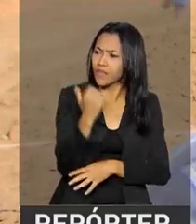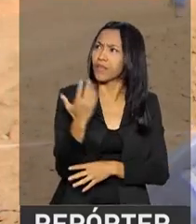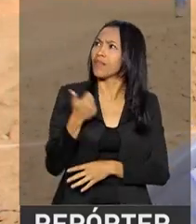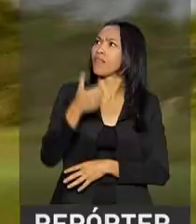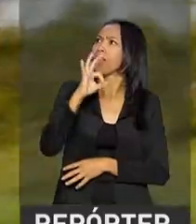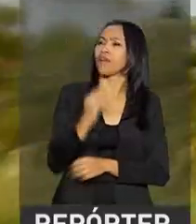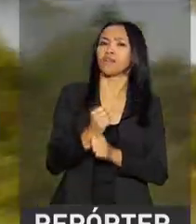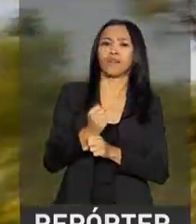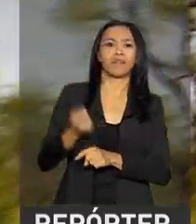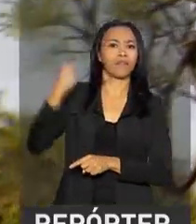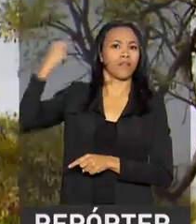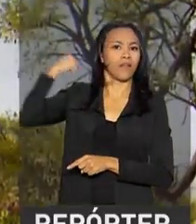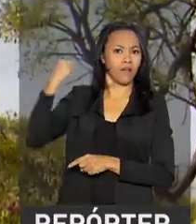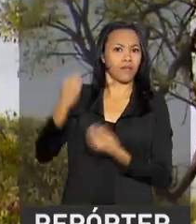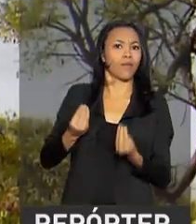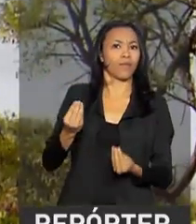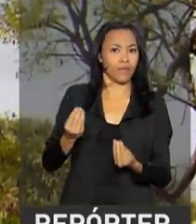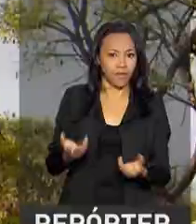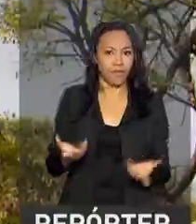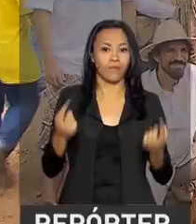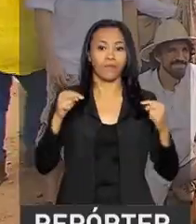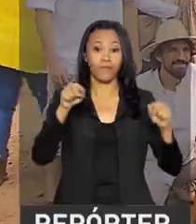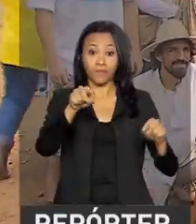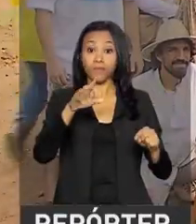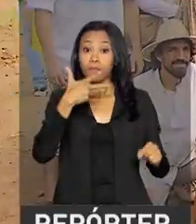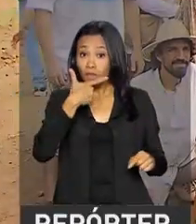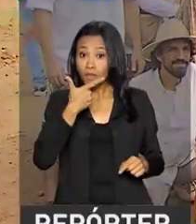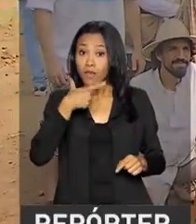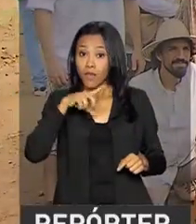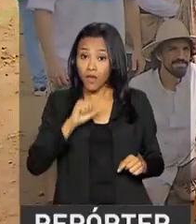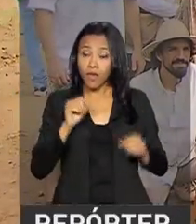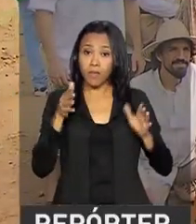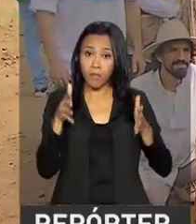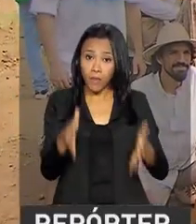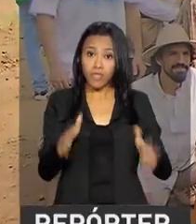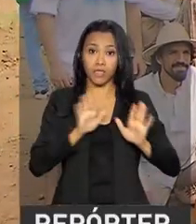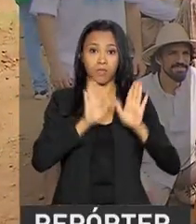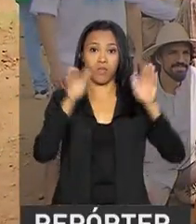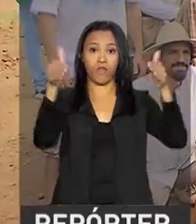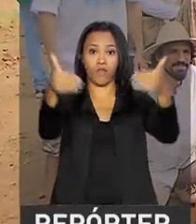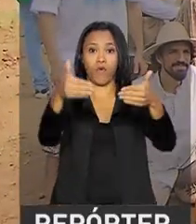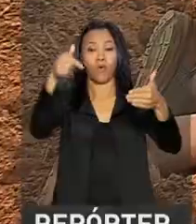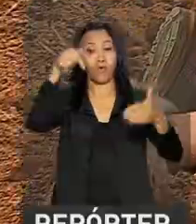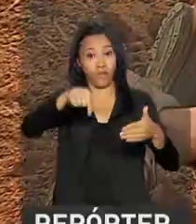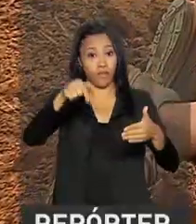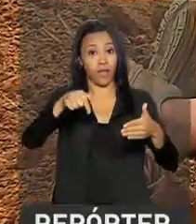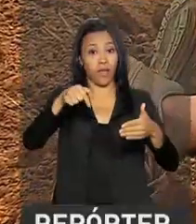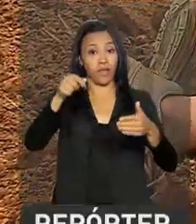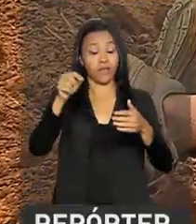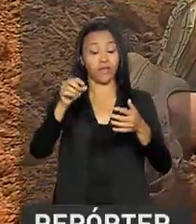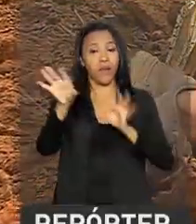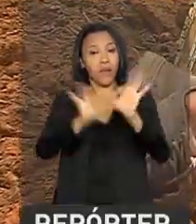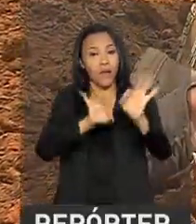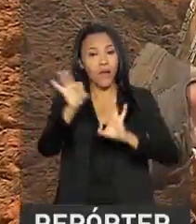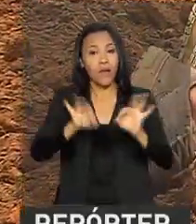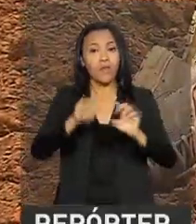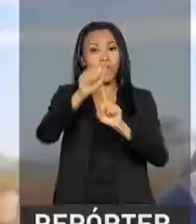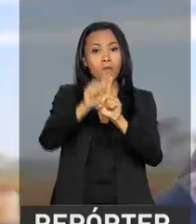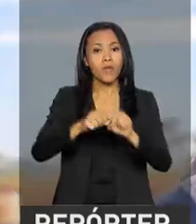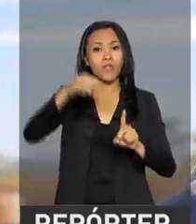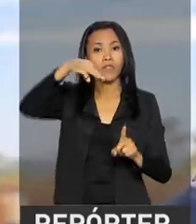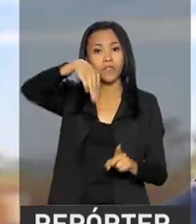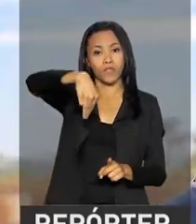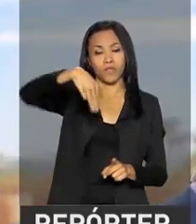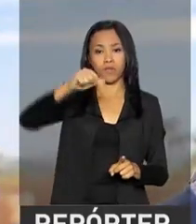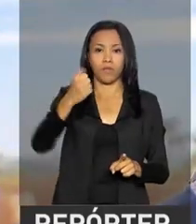atuais e quem participar do 8º fórum mundial da água que vai ser realizado em março em brasília também pode ajudar em uma ação como essa durante